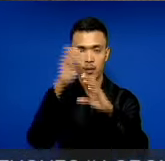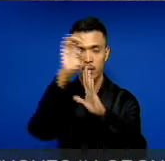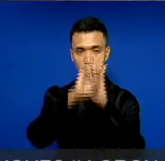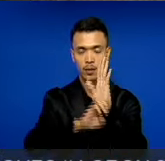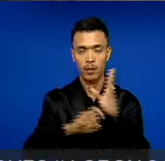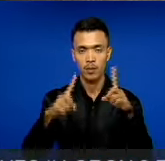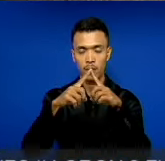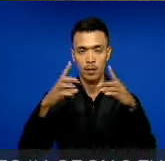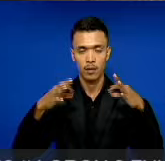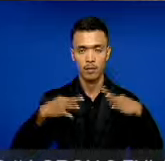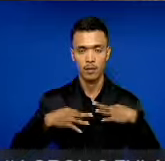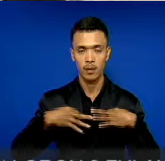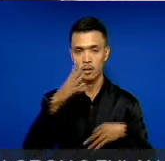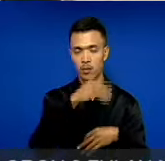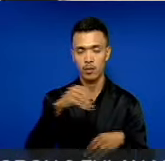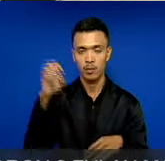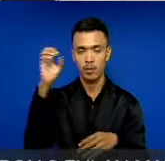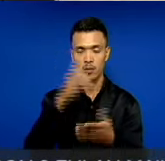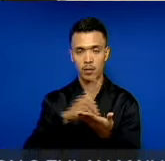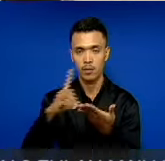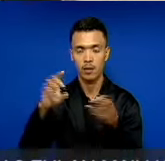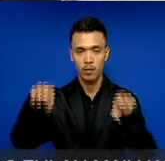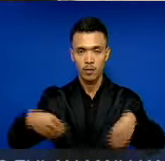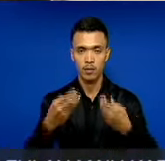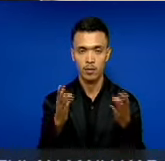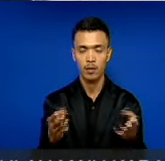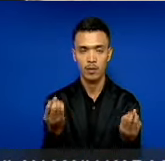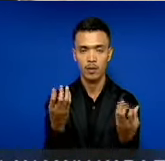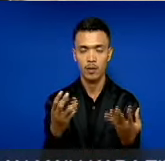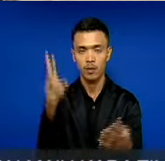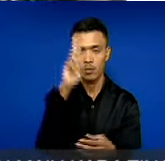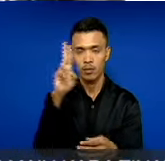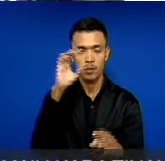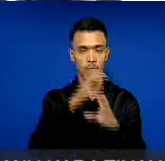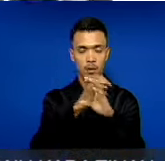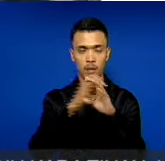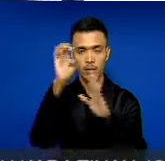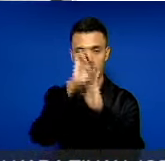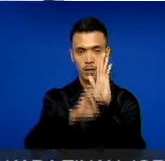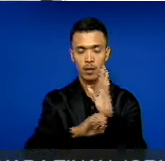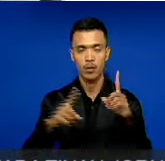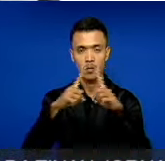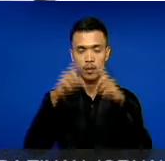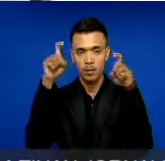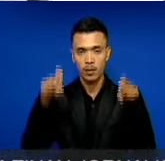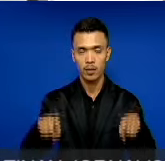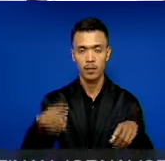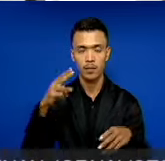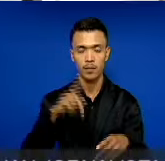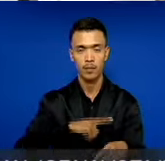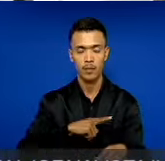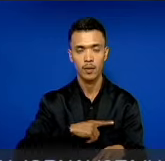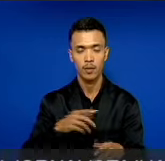semana. Izemos identifica funcionário para que utiliza careta Estado para necessidade privada, também a equipa processa